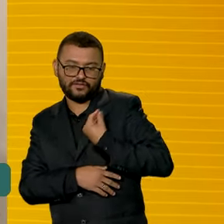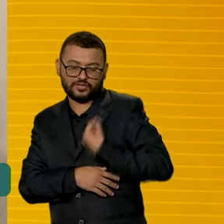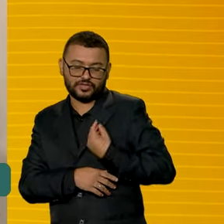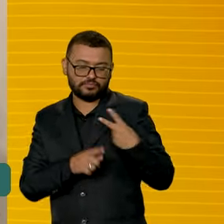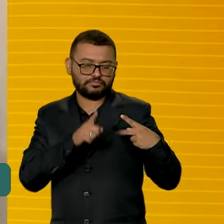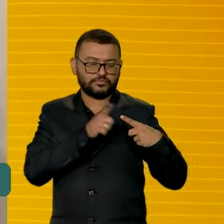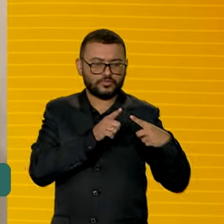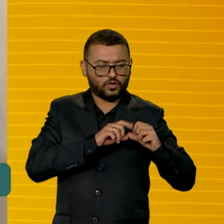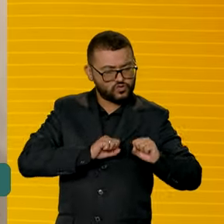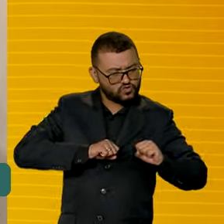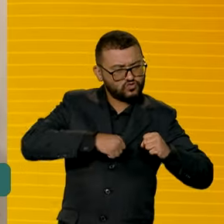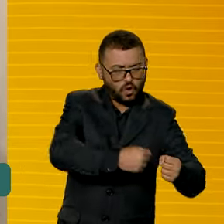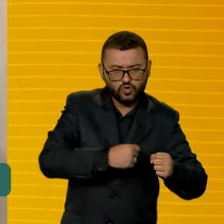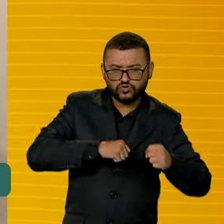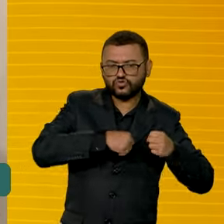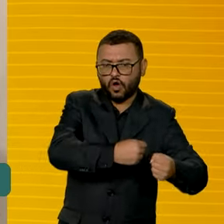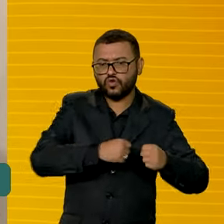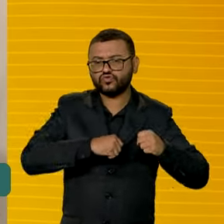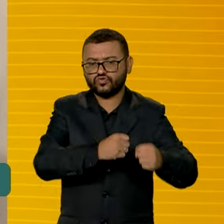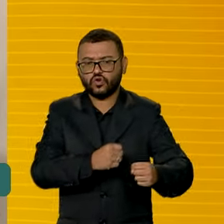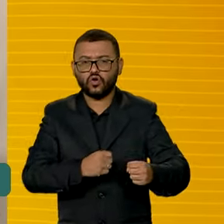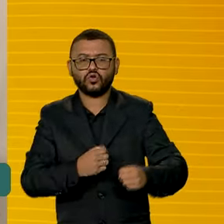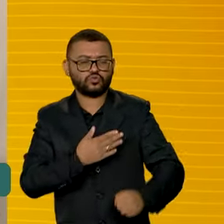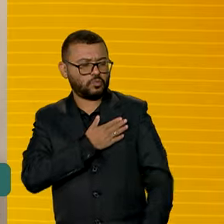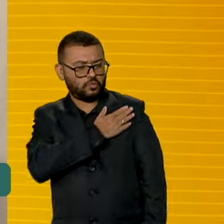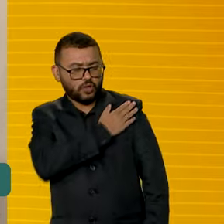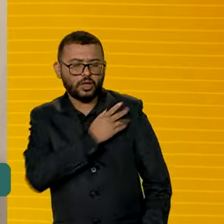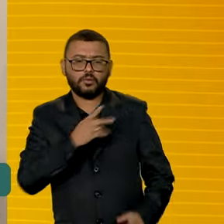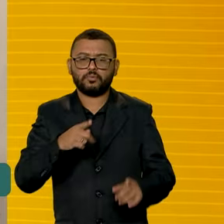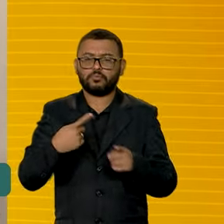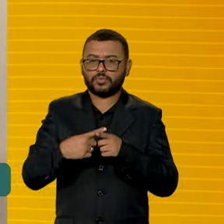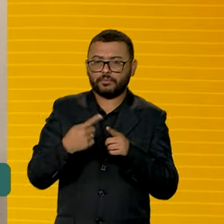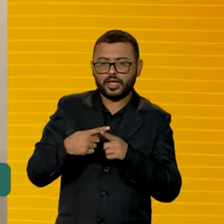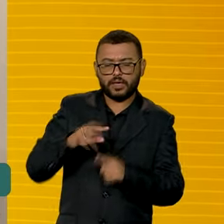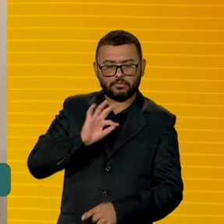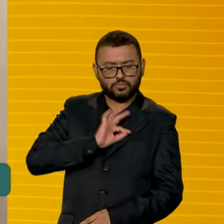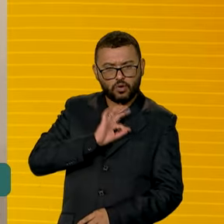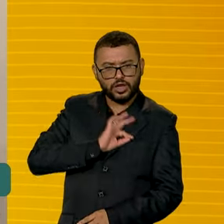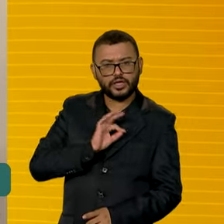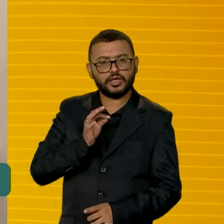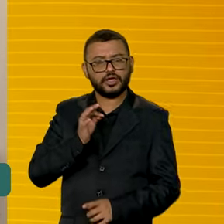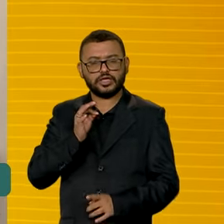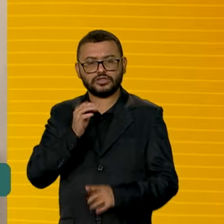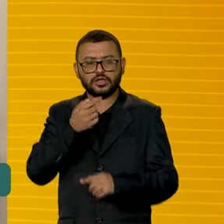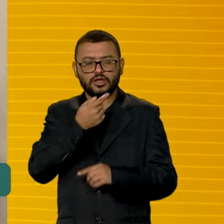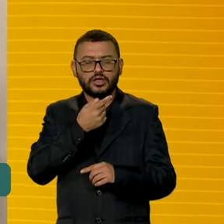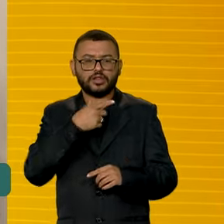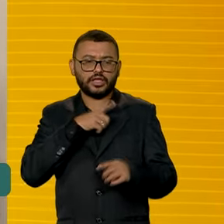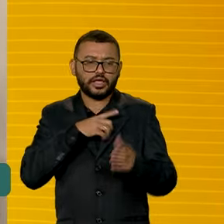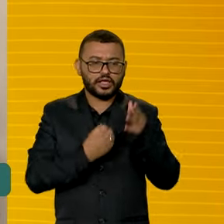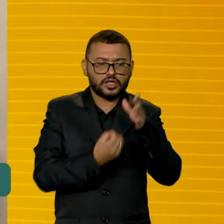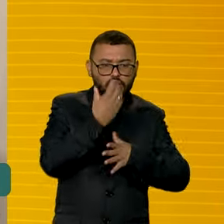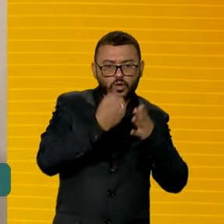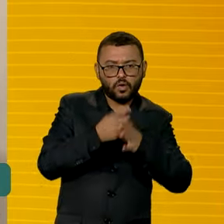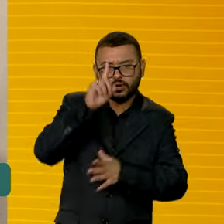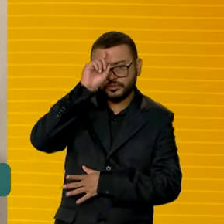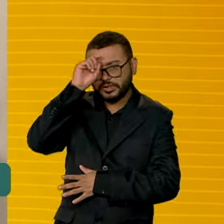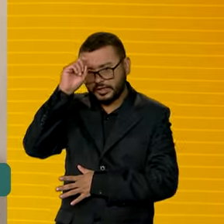um esforço enorme, presença das Forças Armadas e toda a estrutura do Estado, hospitais de